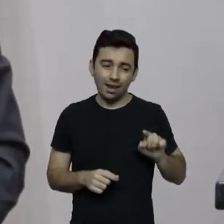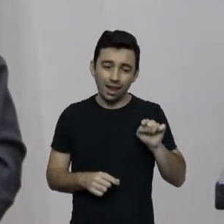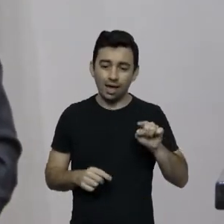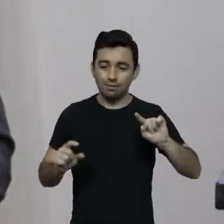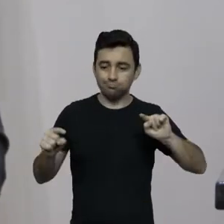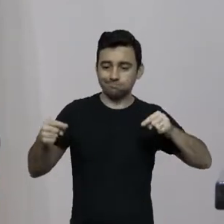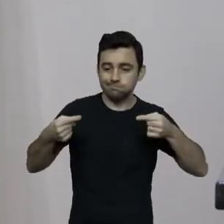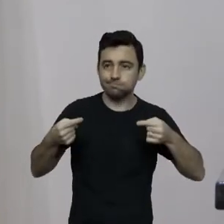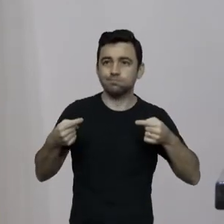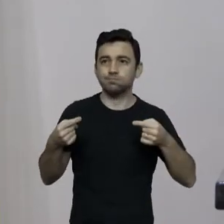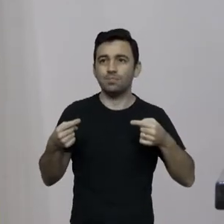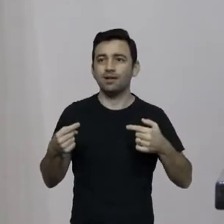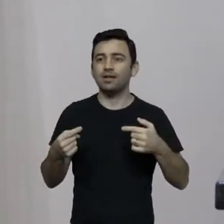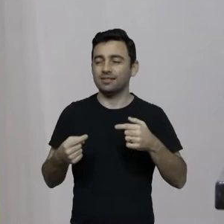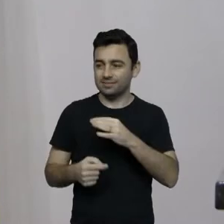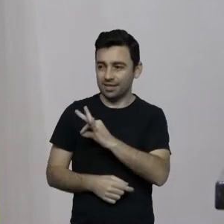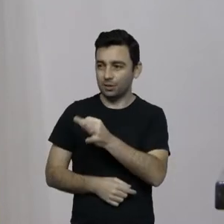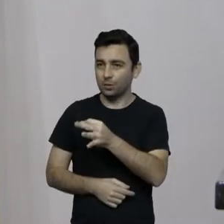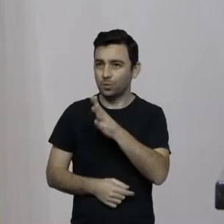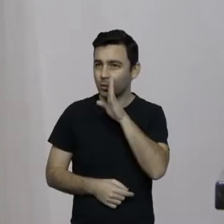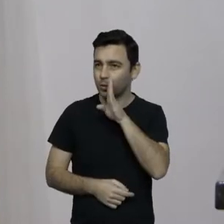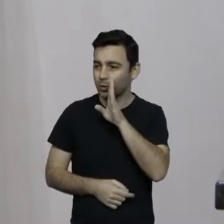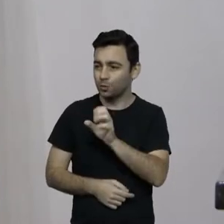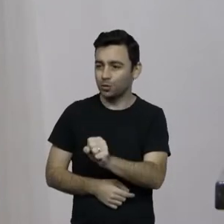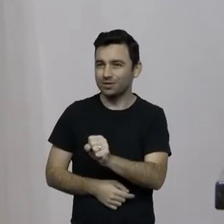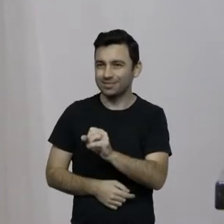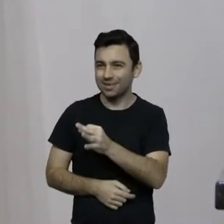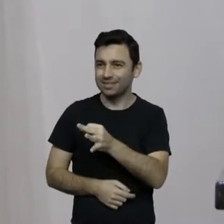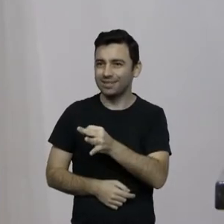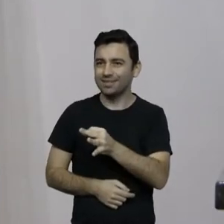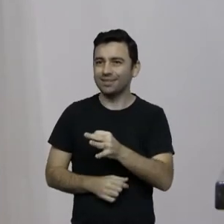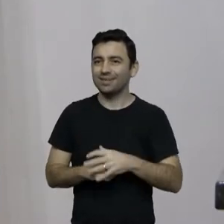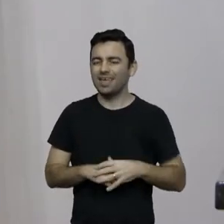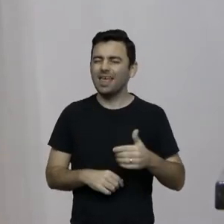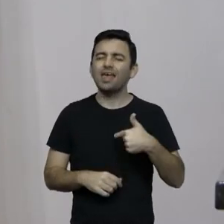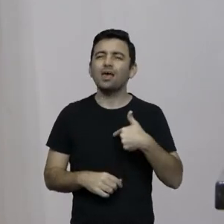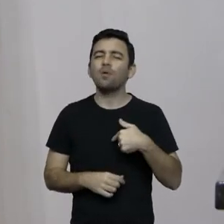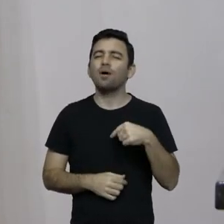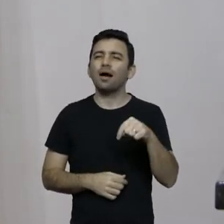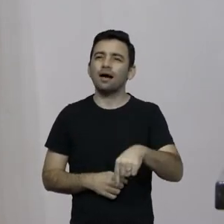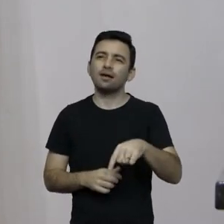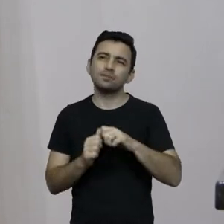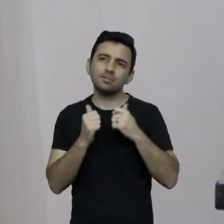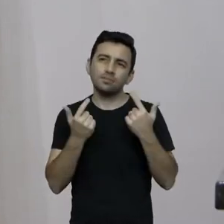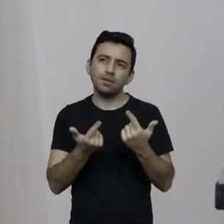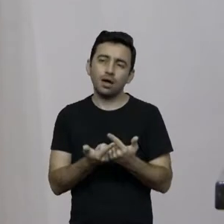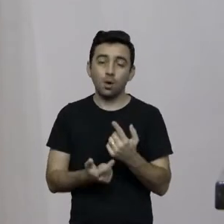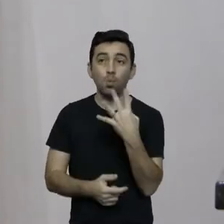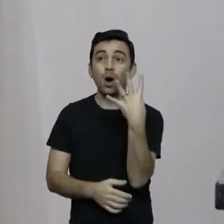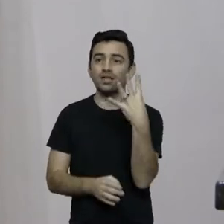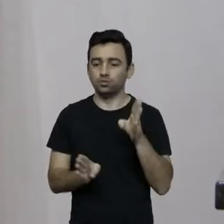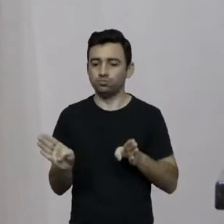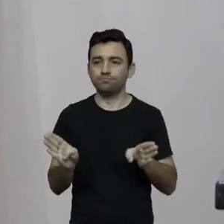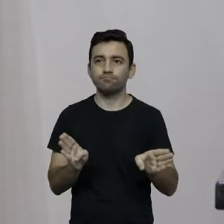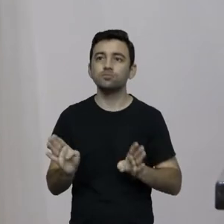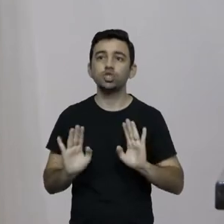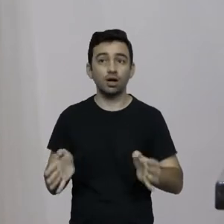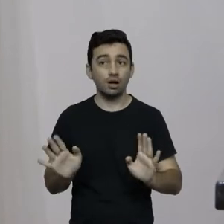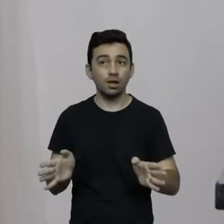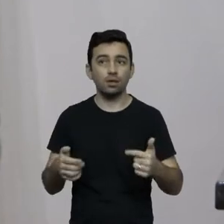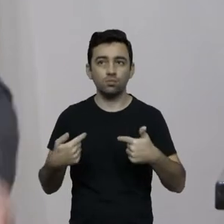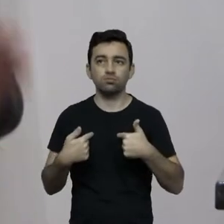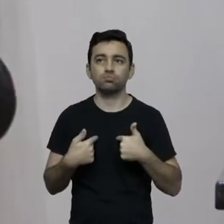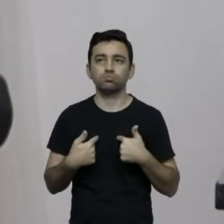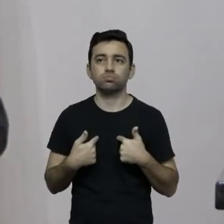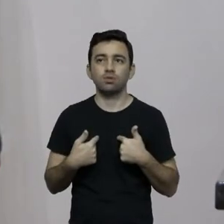Bruno eu me lembro já estou aqui nessa casa Deputado cobalchini a quatro mandatos e eu me lembro